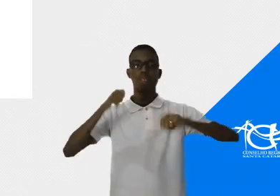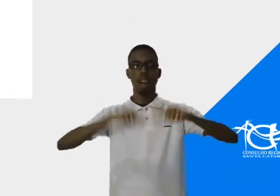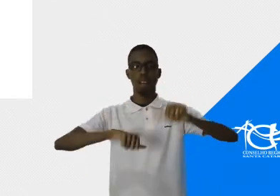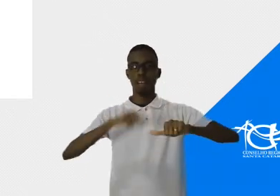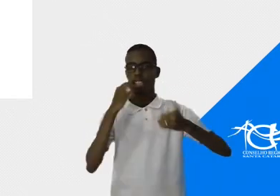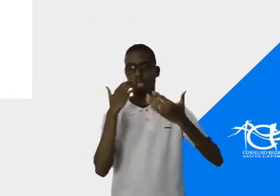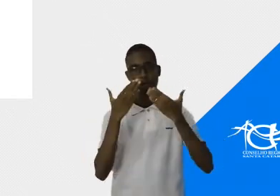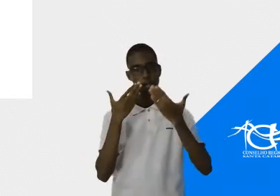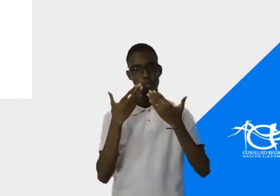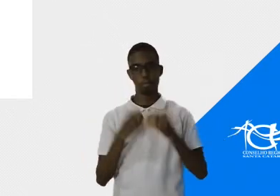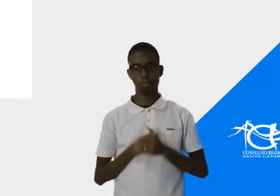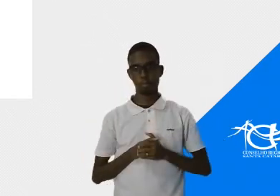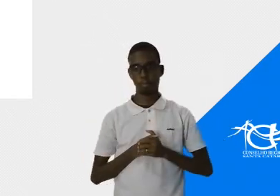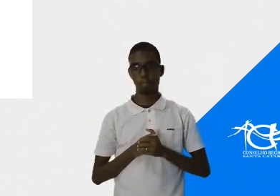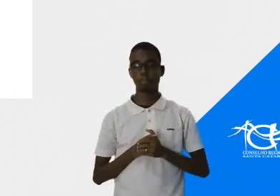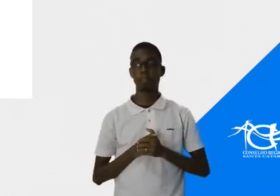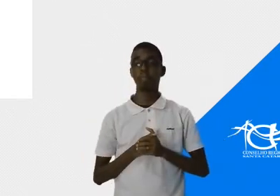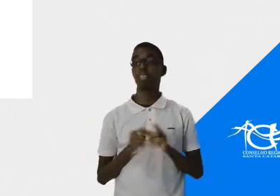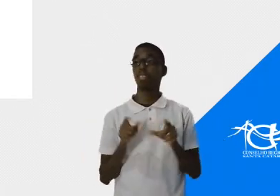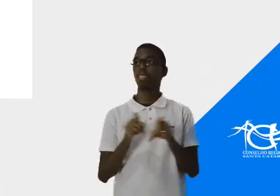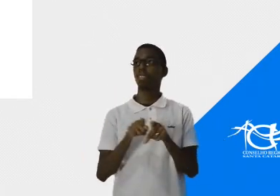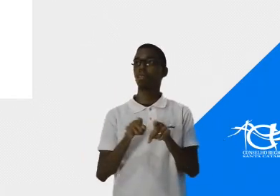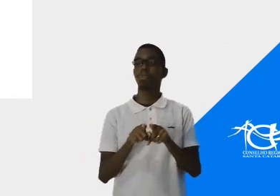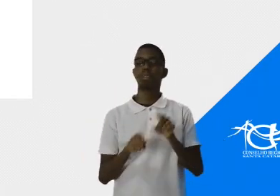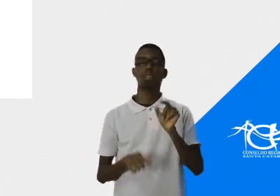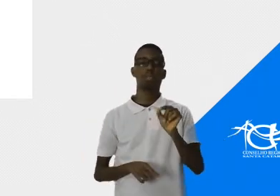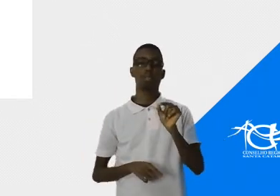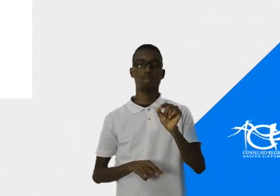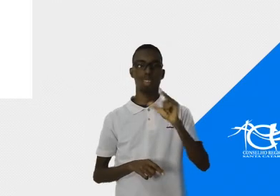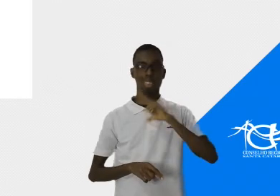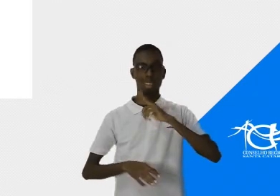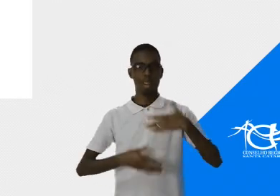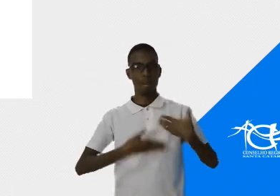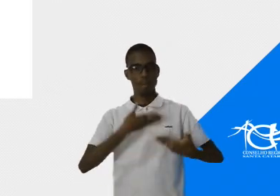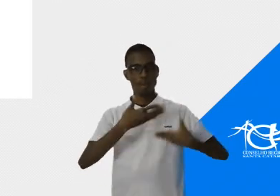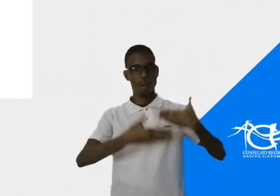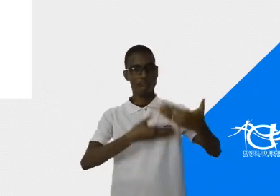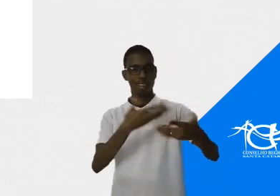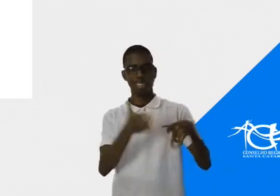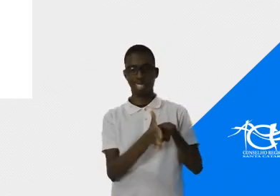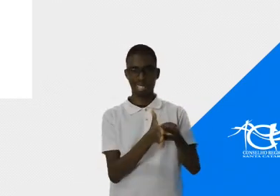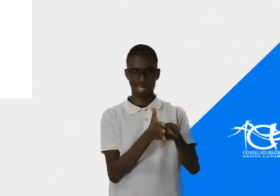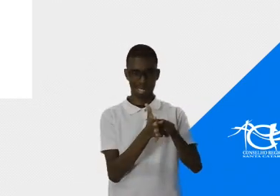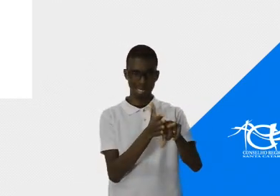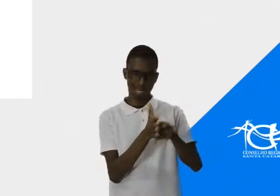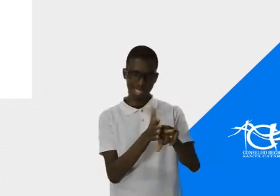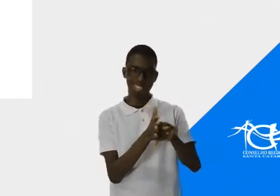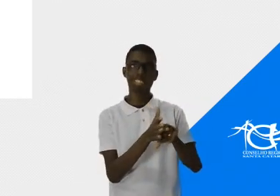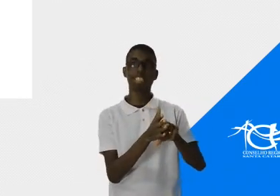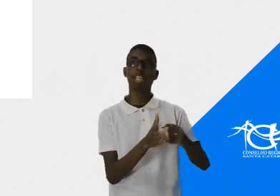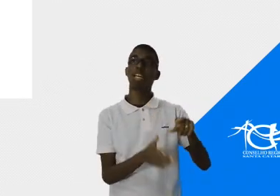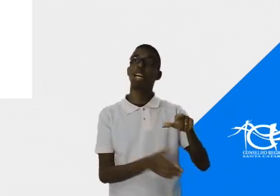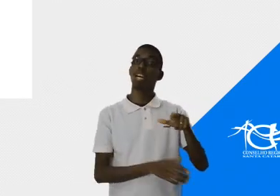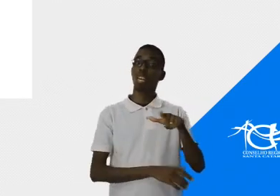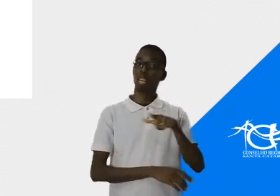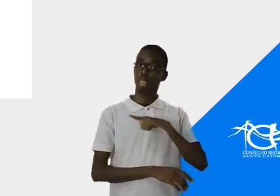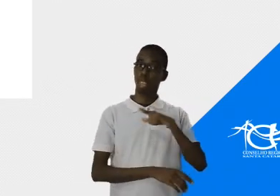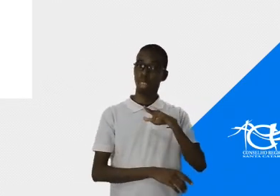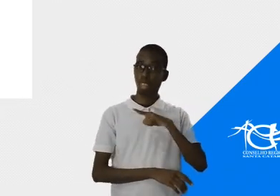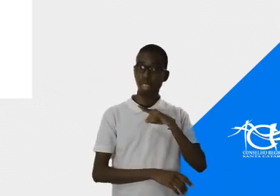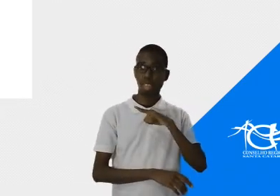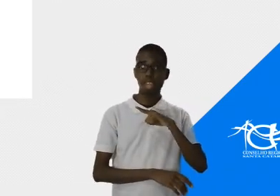maneira, fazer uma espécie de processo de investigação que incorpore uma margem mais ampla de investigação